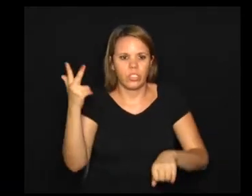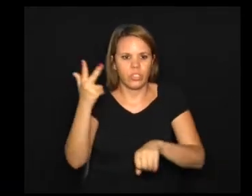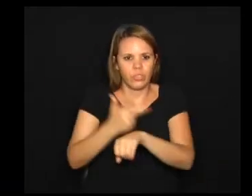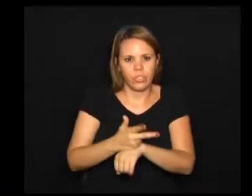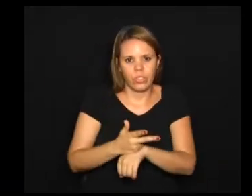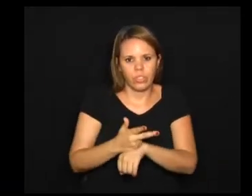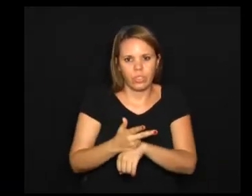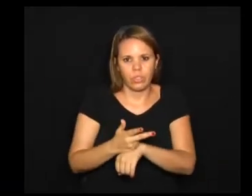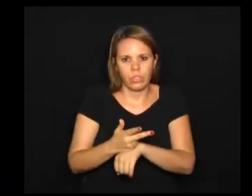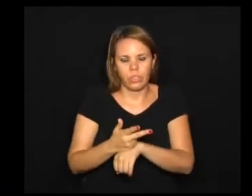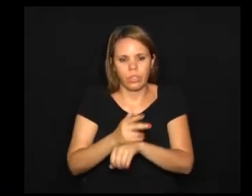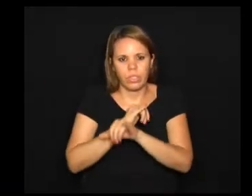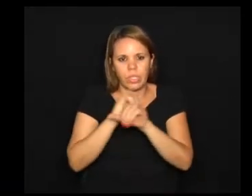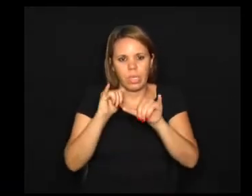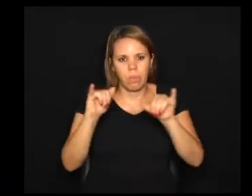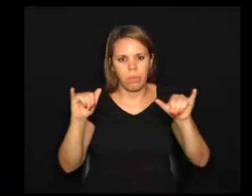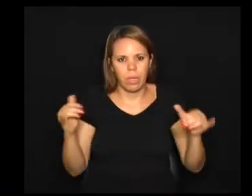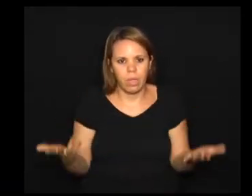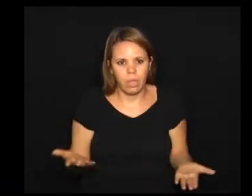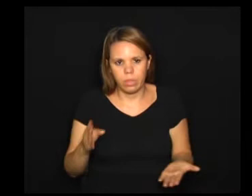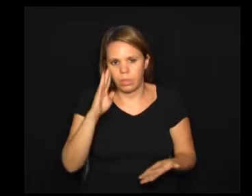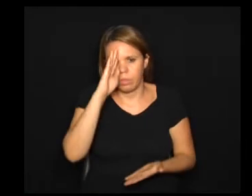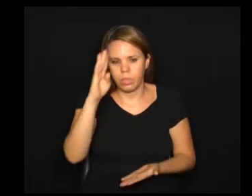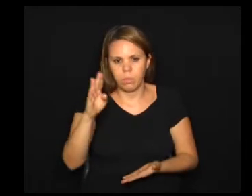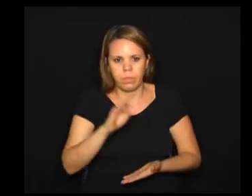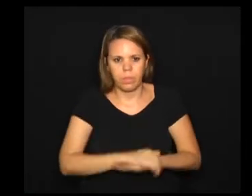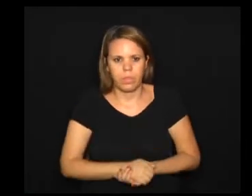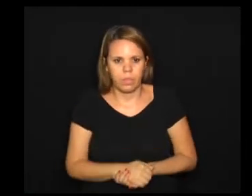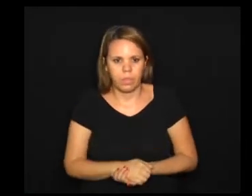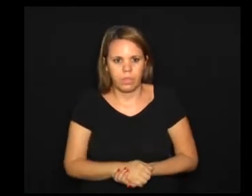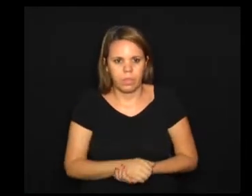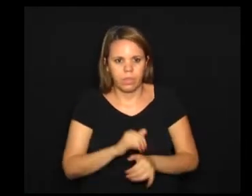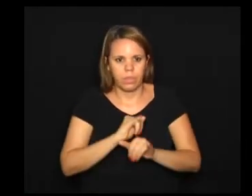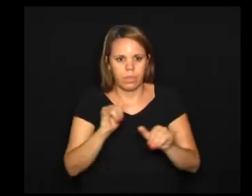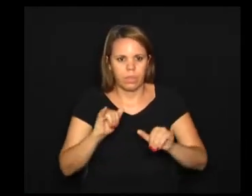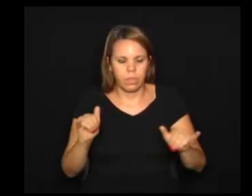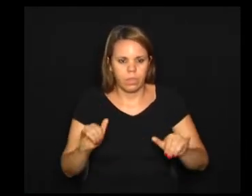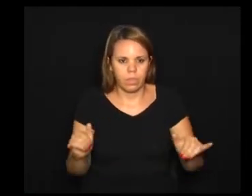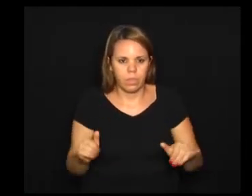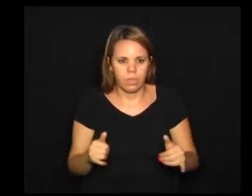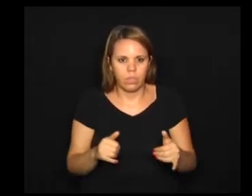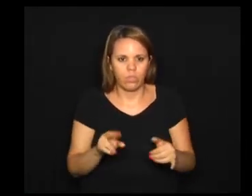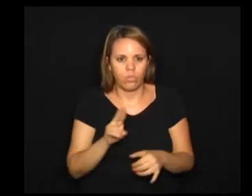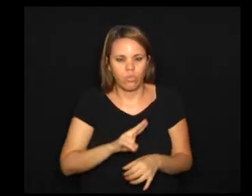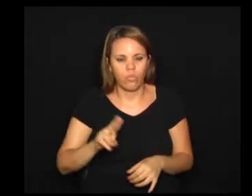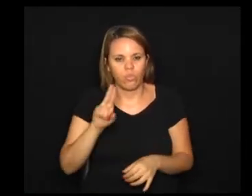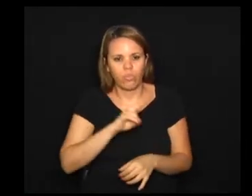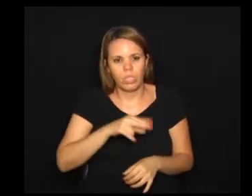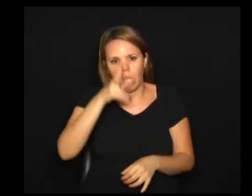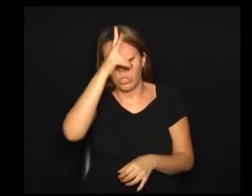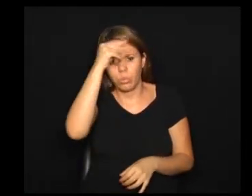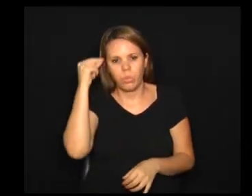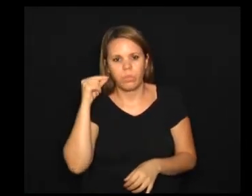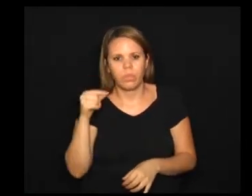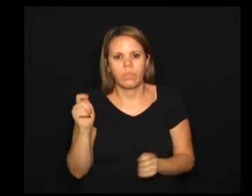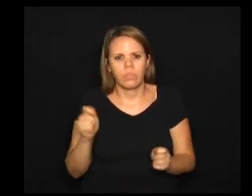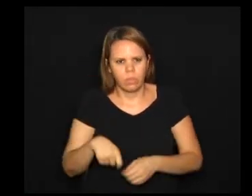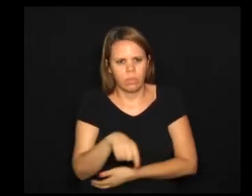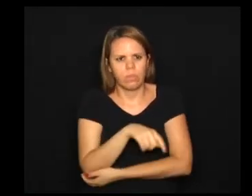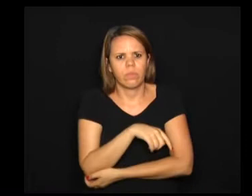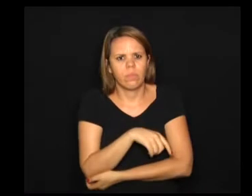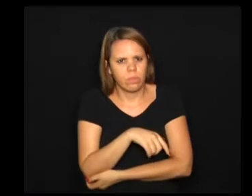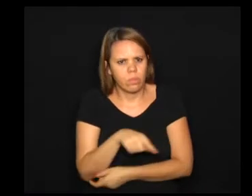principais campanhas, principalmente das campanhas de utilidade pública, para que elas sejam